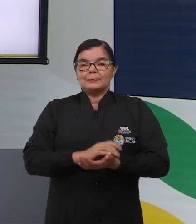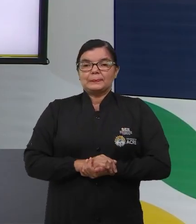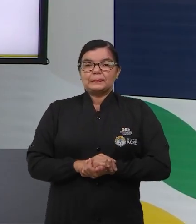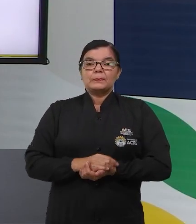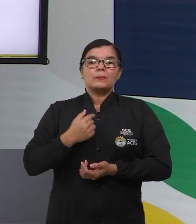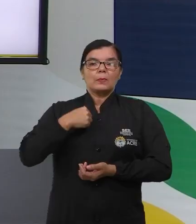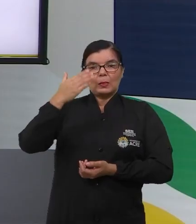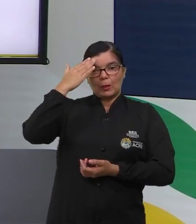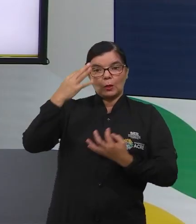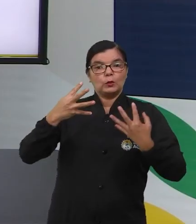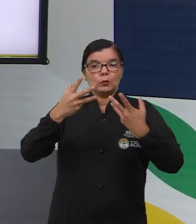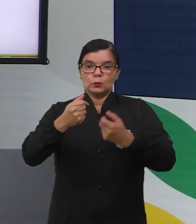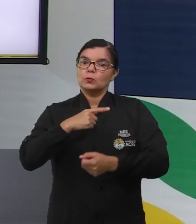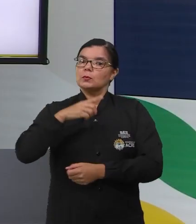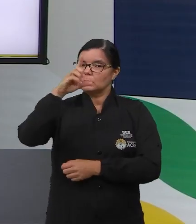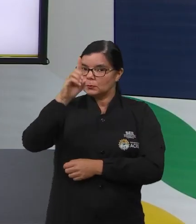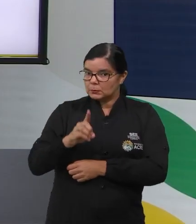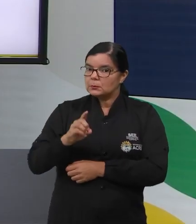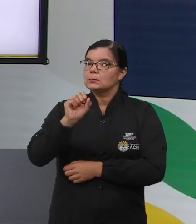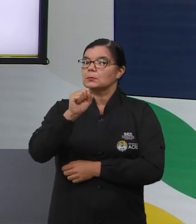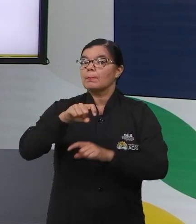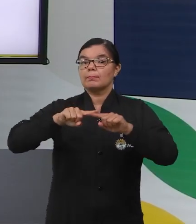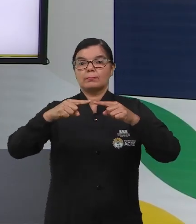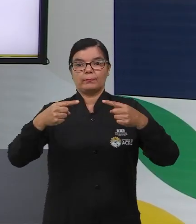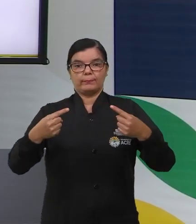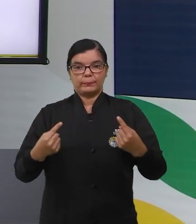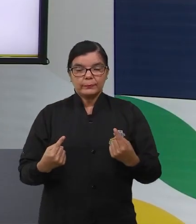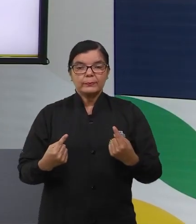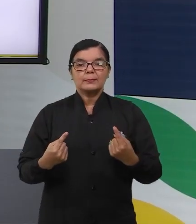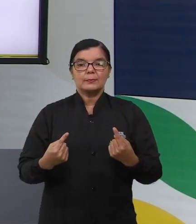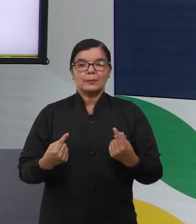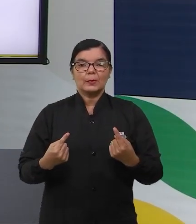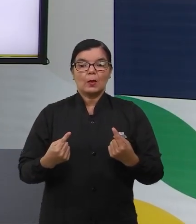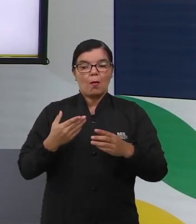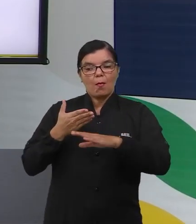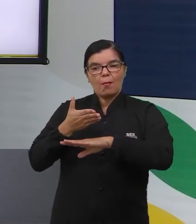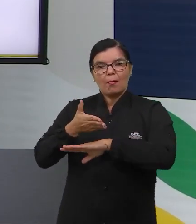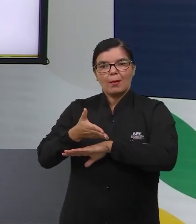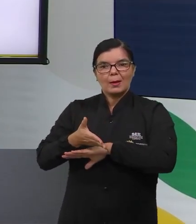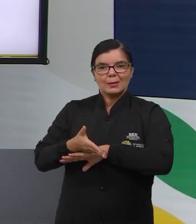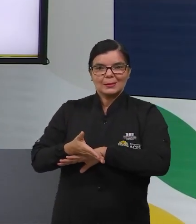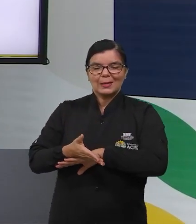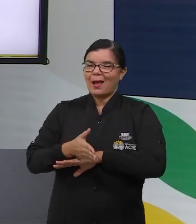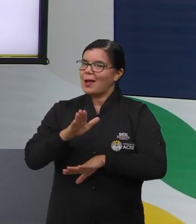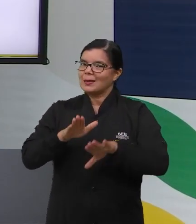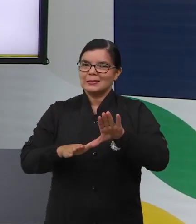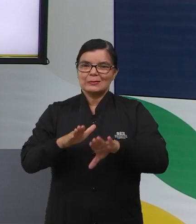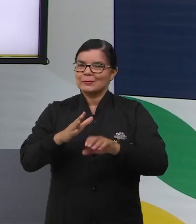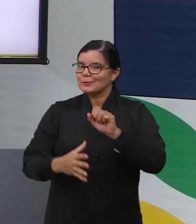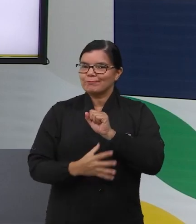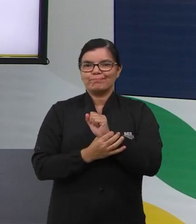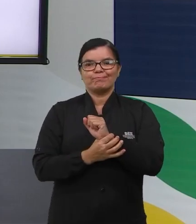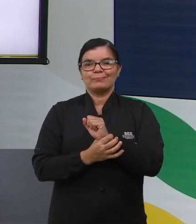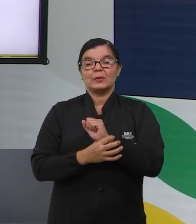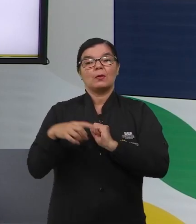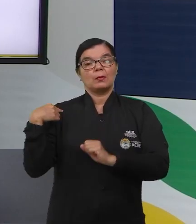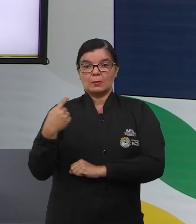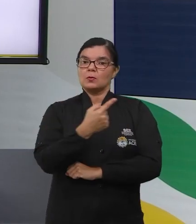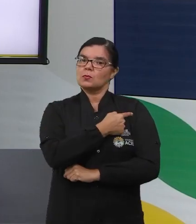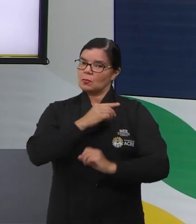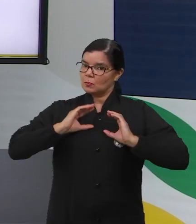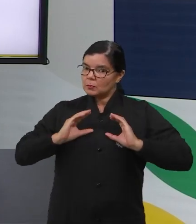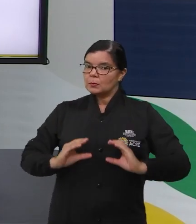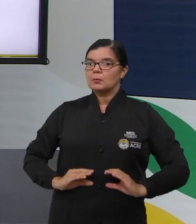Então é entender que todos temos direitos, mas o acesso a ele nem sempre é garantido. E nós, como